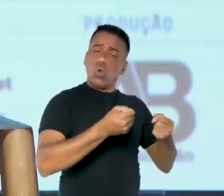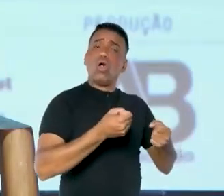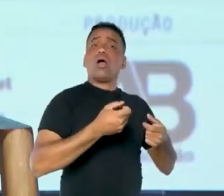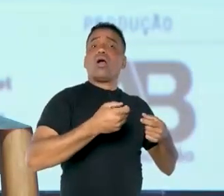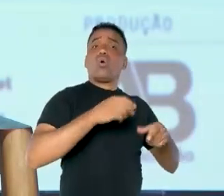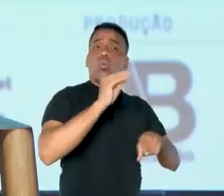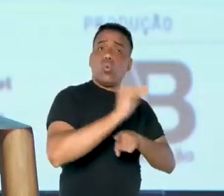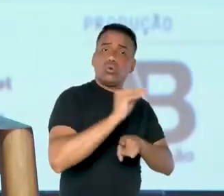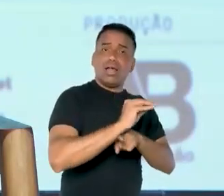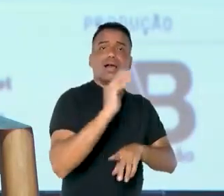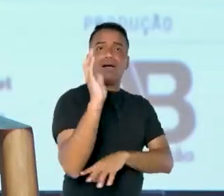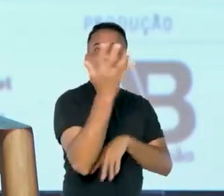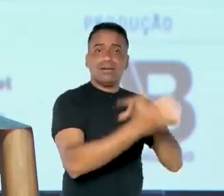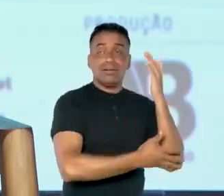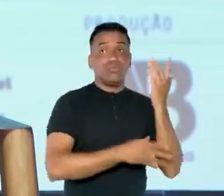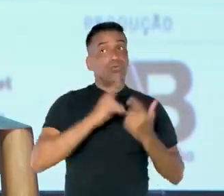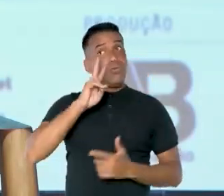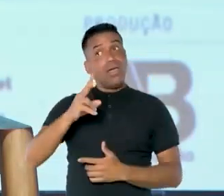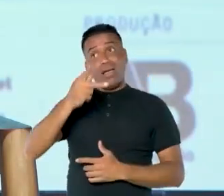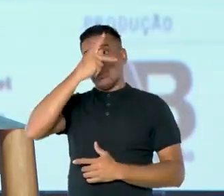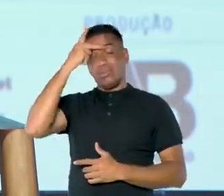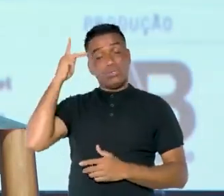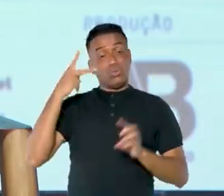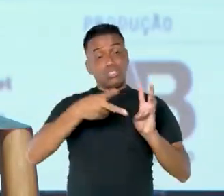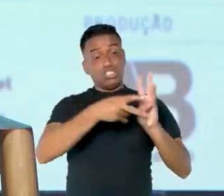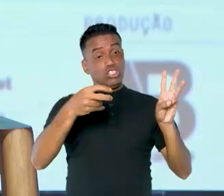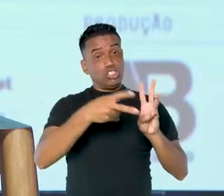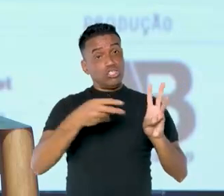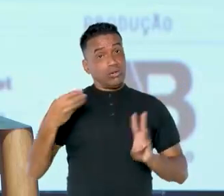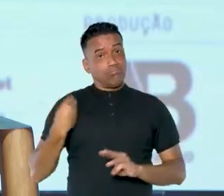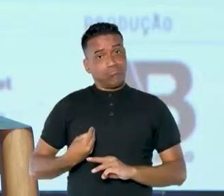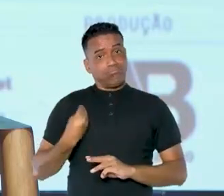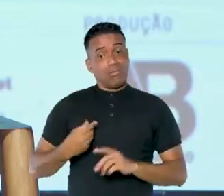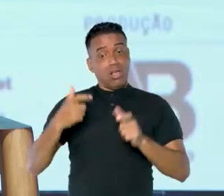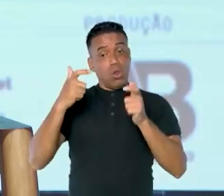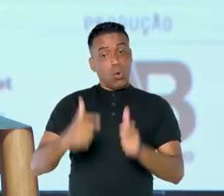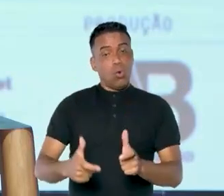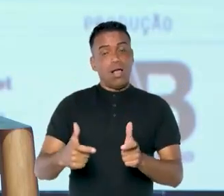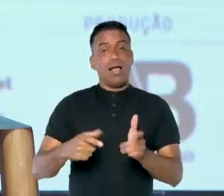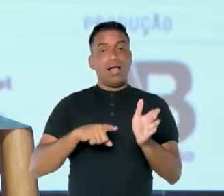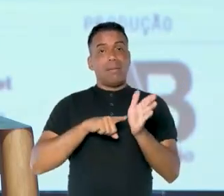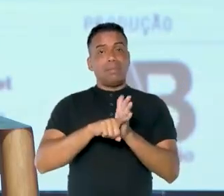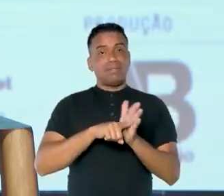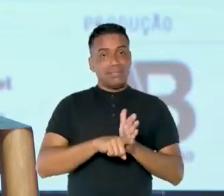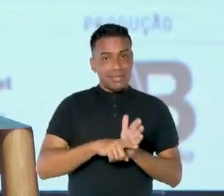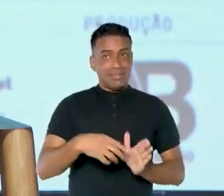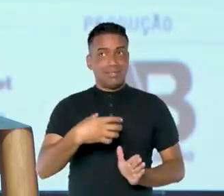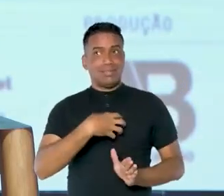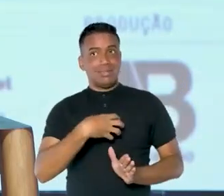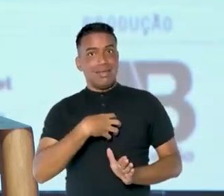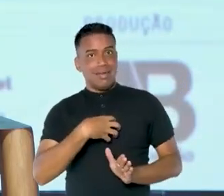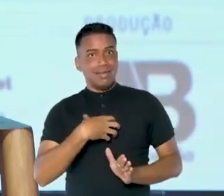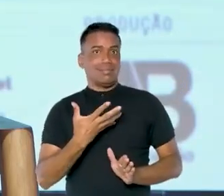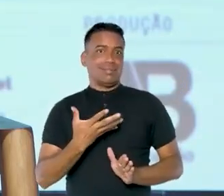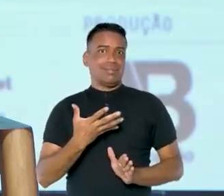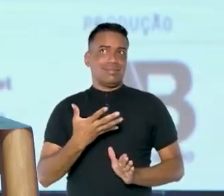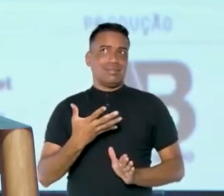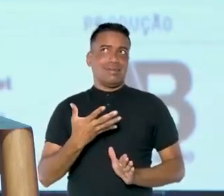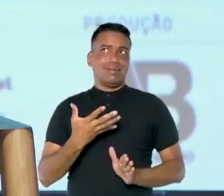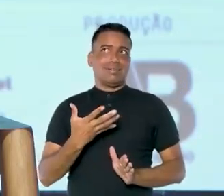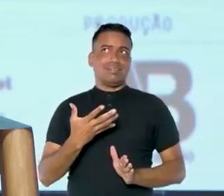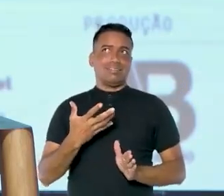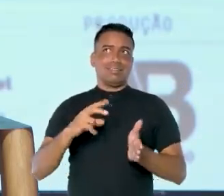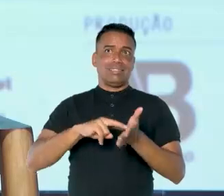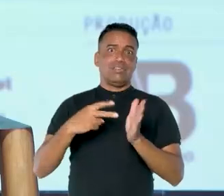pessoas indígenas mais presentes em lugares de ciência ocidental. E aí eu falo ciência em vários sentidos.